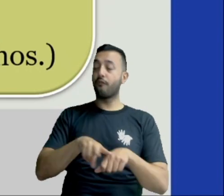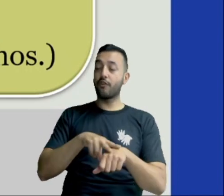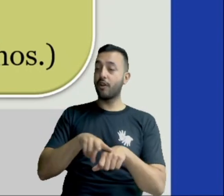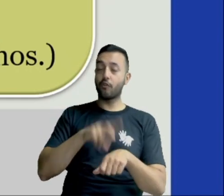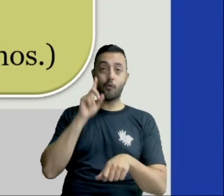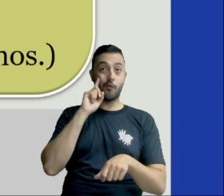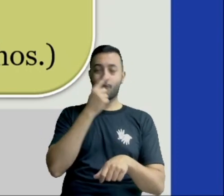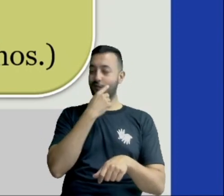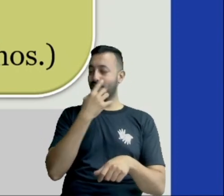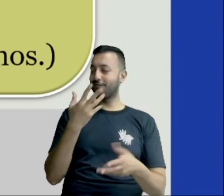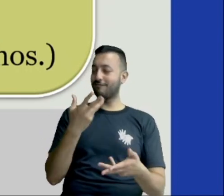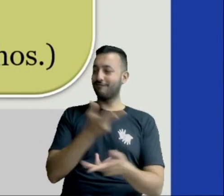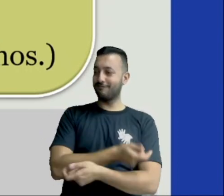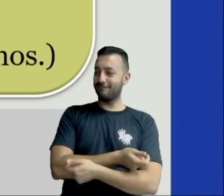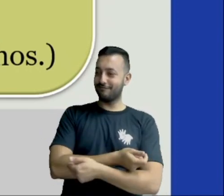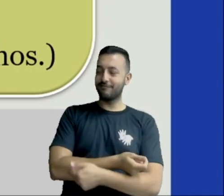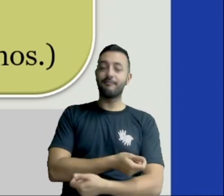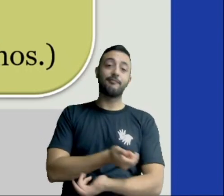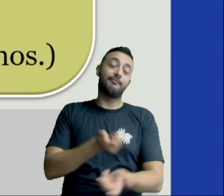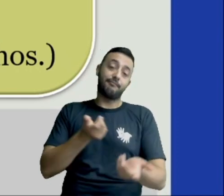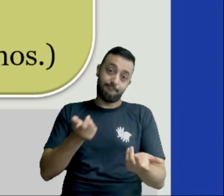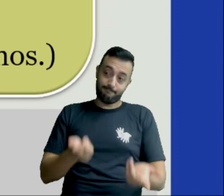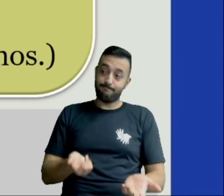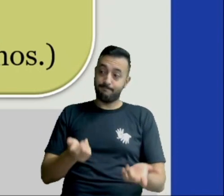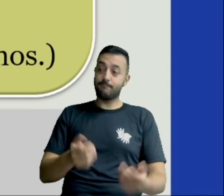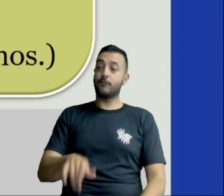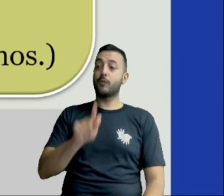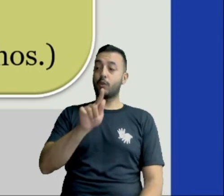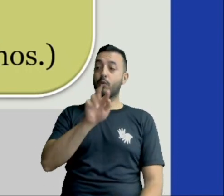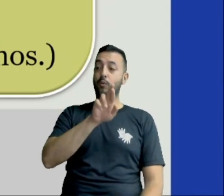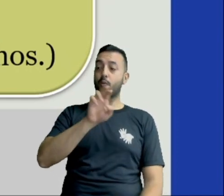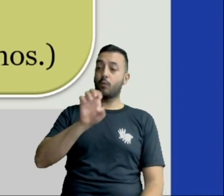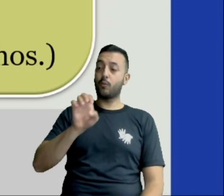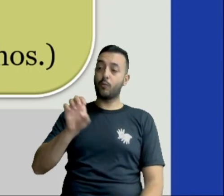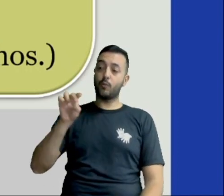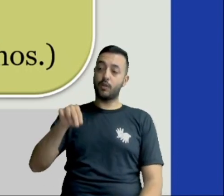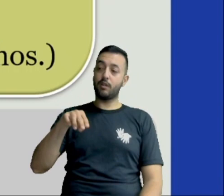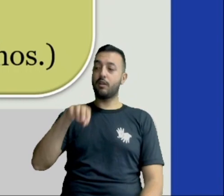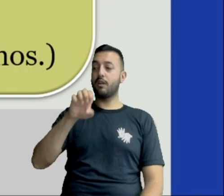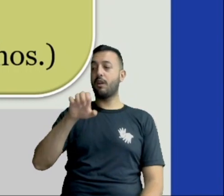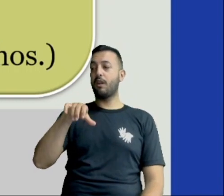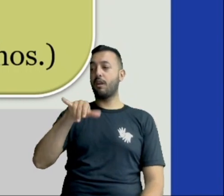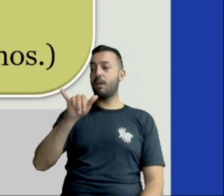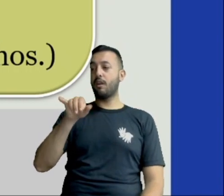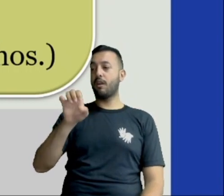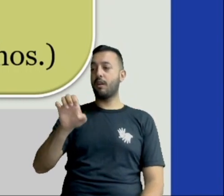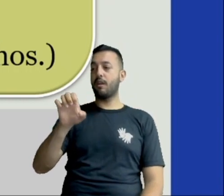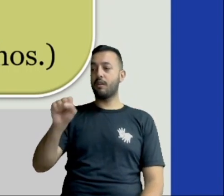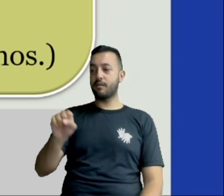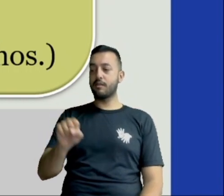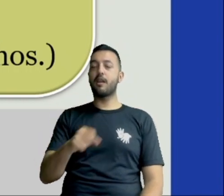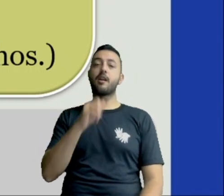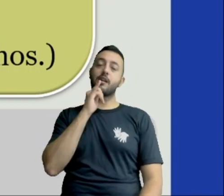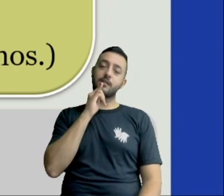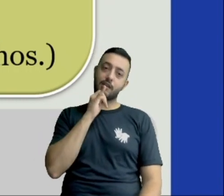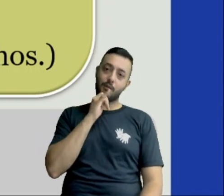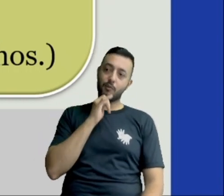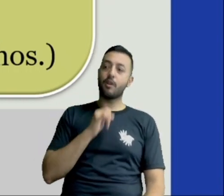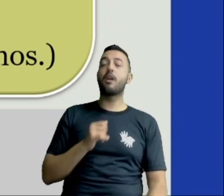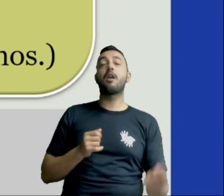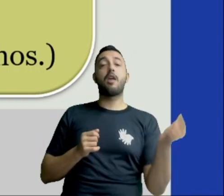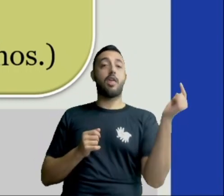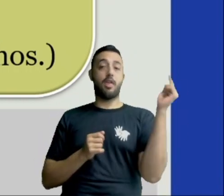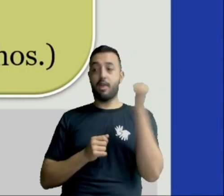maravilhosos olhos verdes, green eyes. E aí como exemplo, he has green eyes.